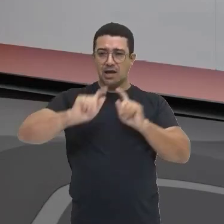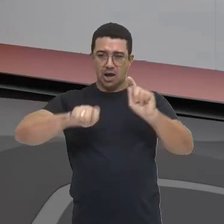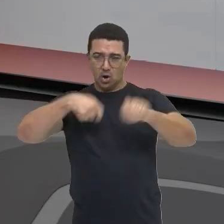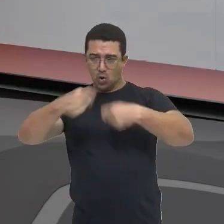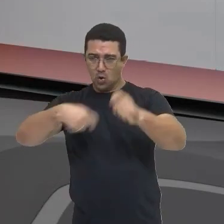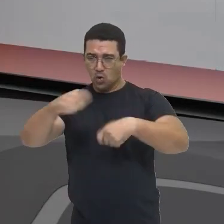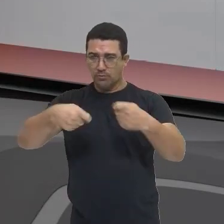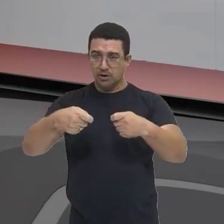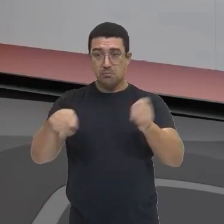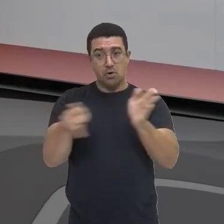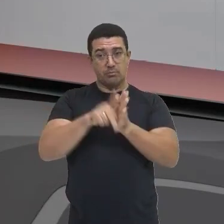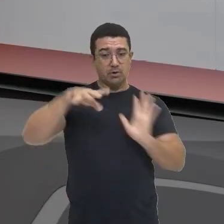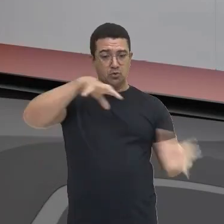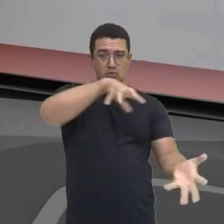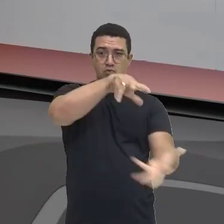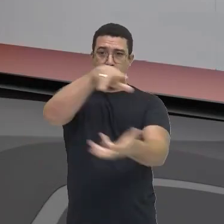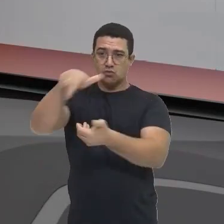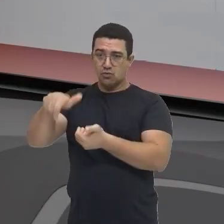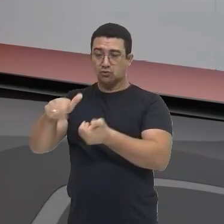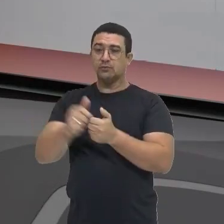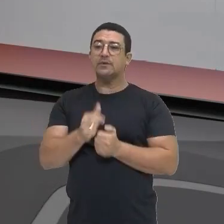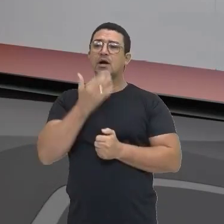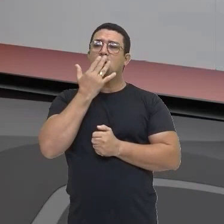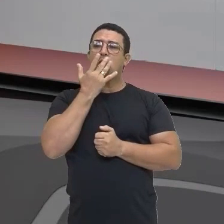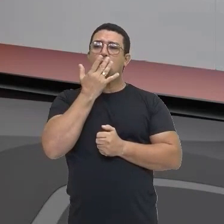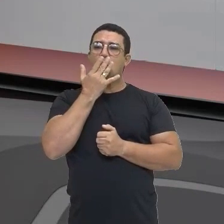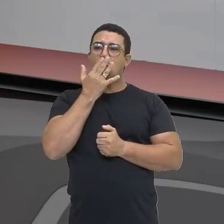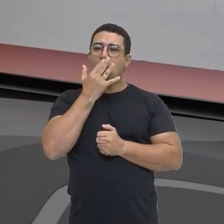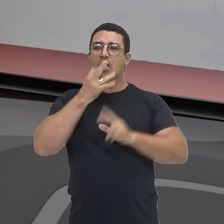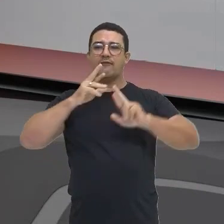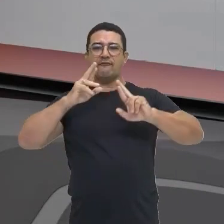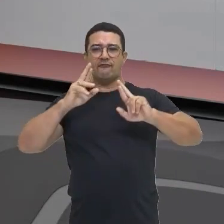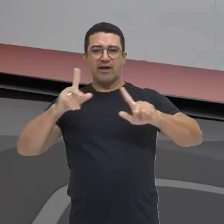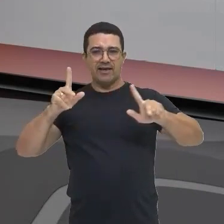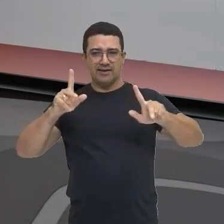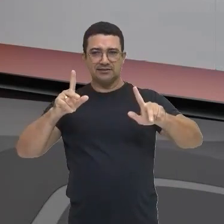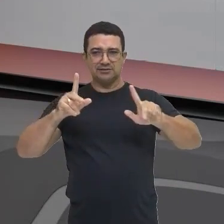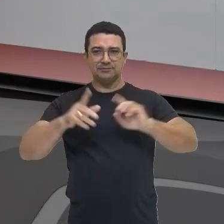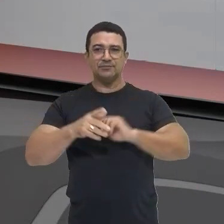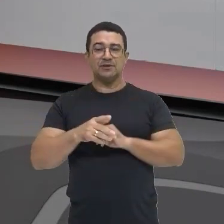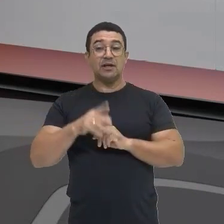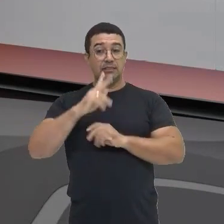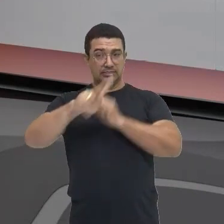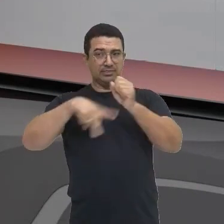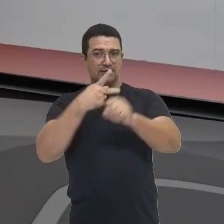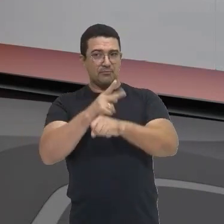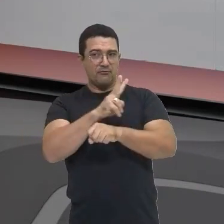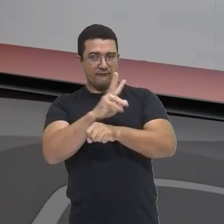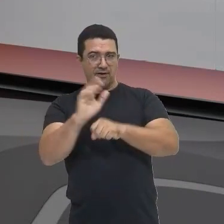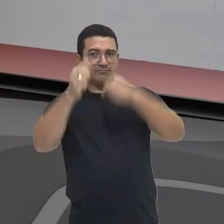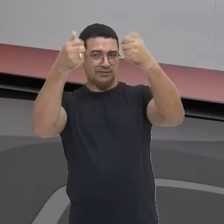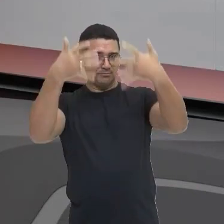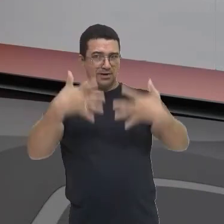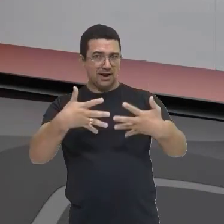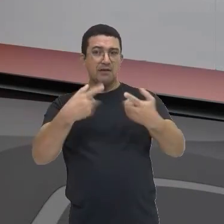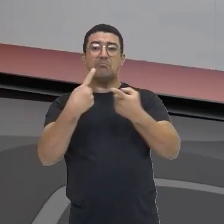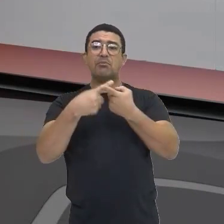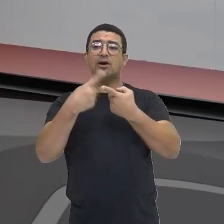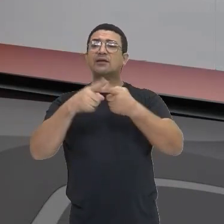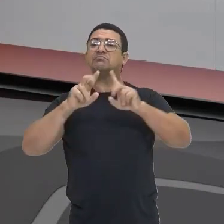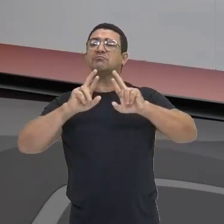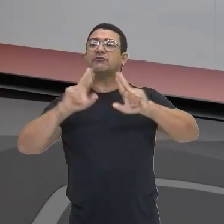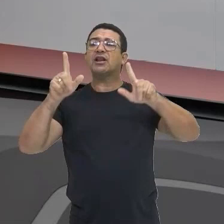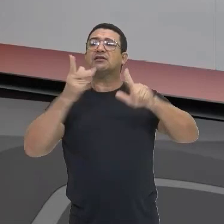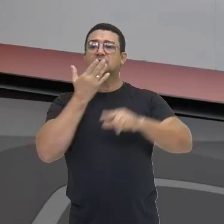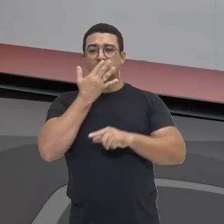gente tem no mundo. E essas colorações aí, esses tons de cores que vocês estão vendo, daqui a pouco nós iremos entender, certo? Eles têm